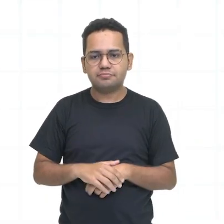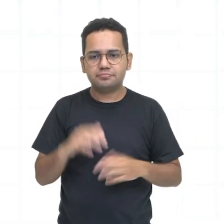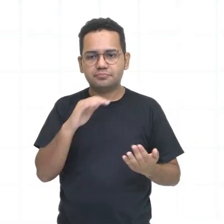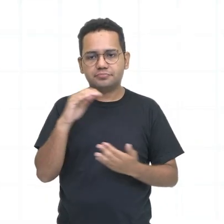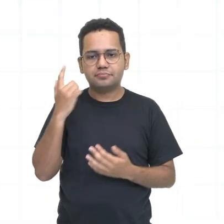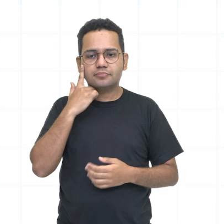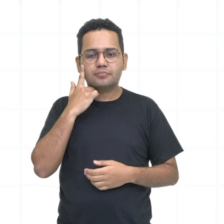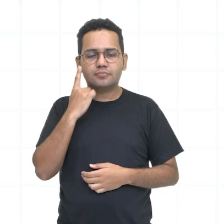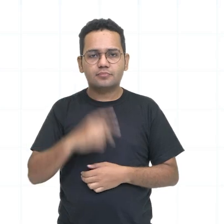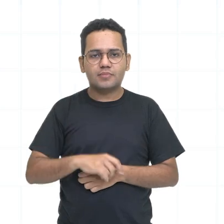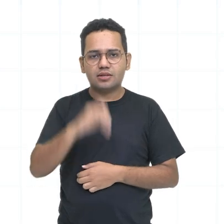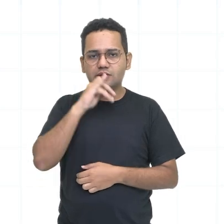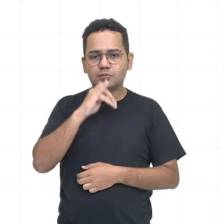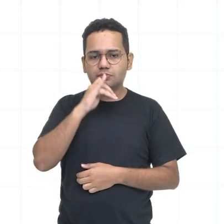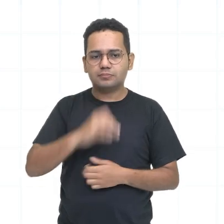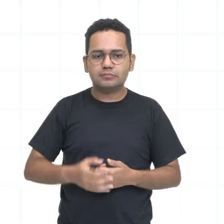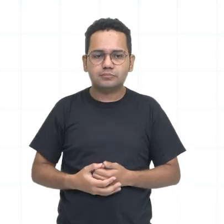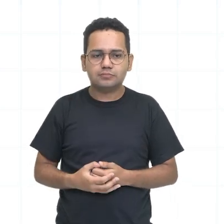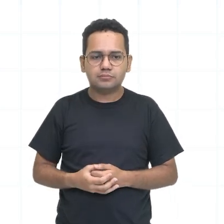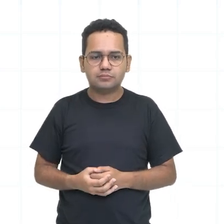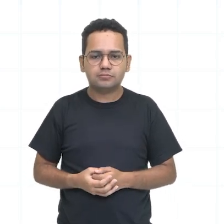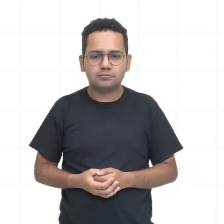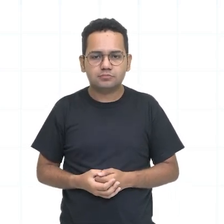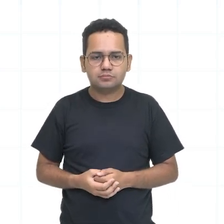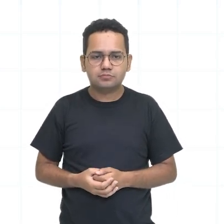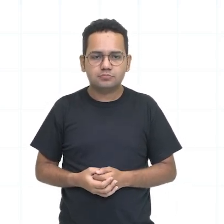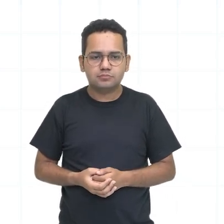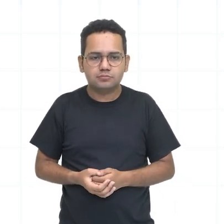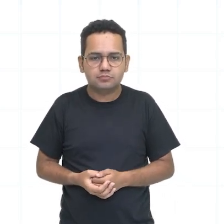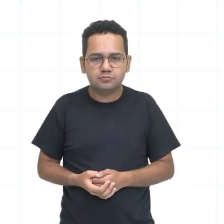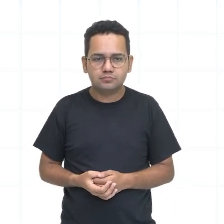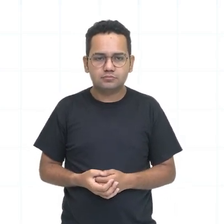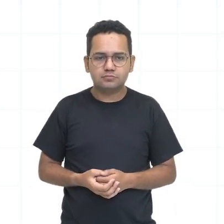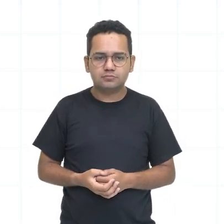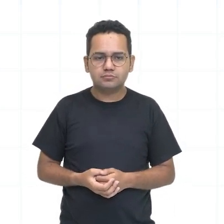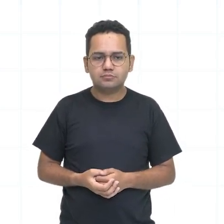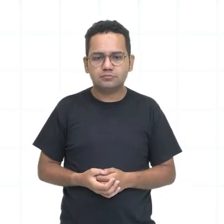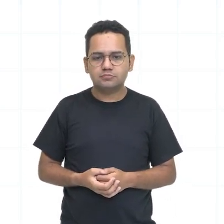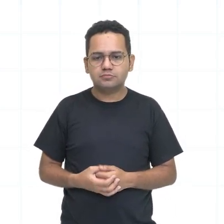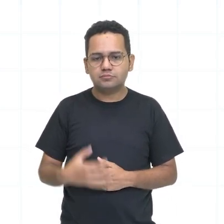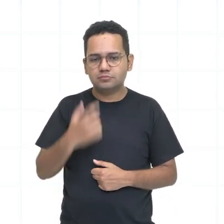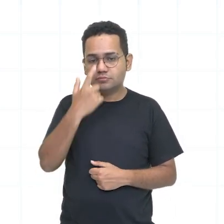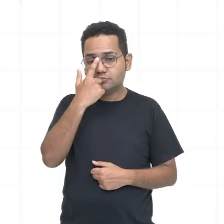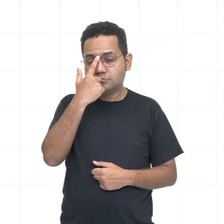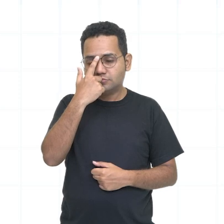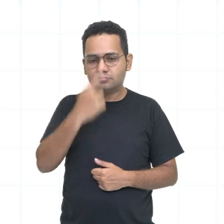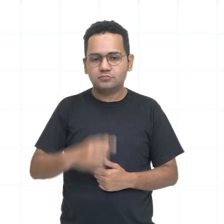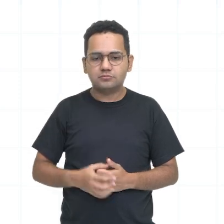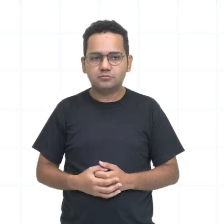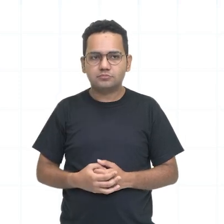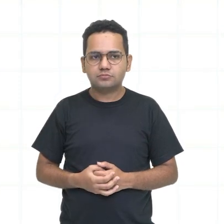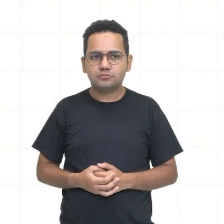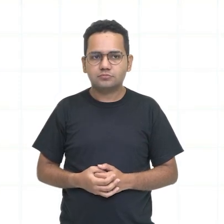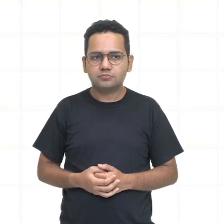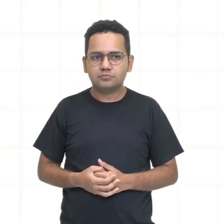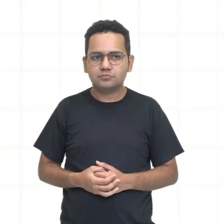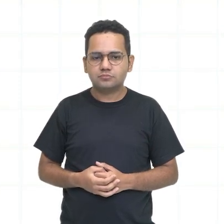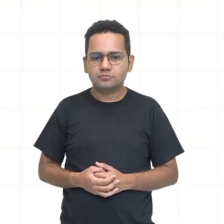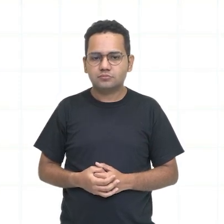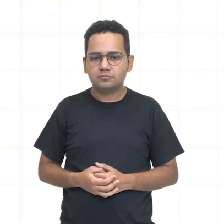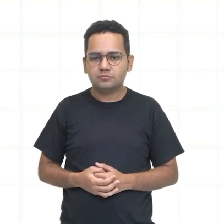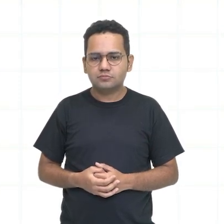The rise of social media has influenced the constructions of individuals and collective identities